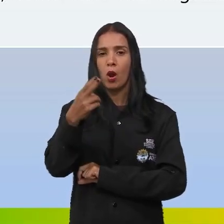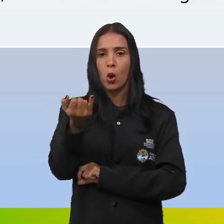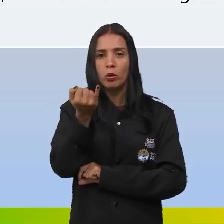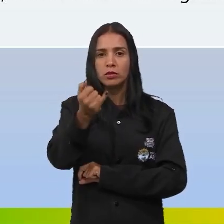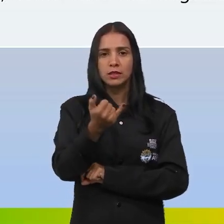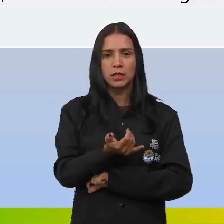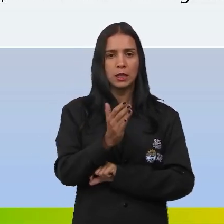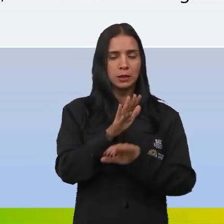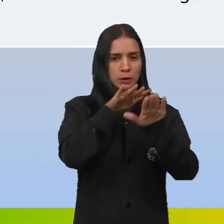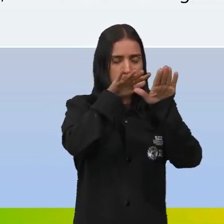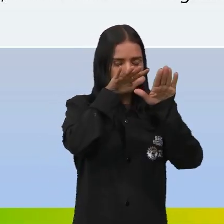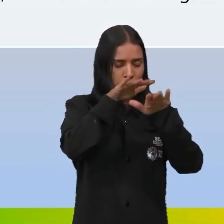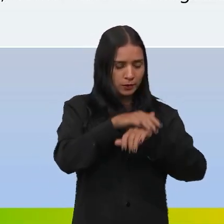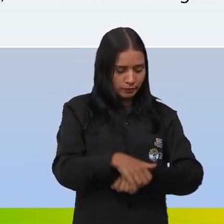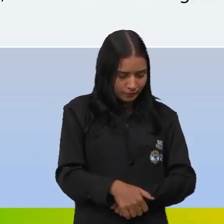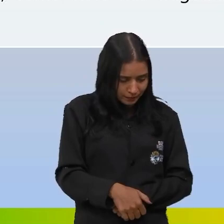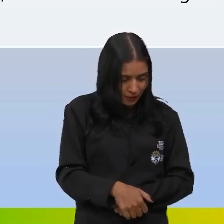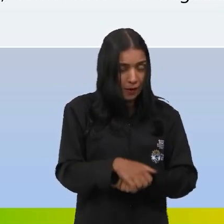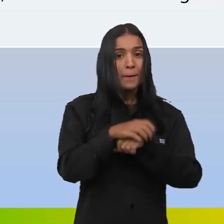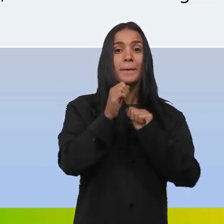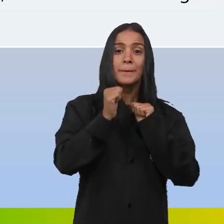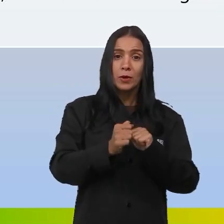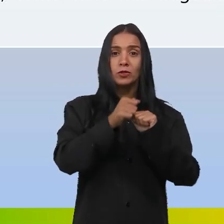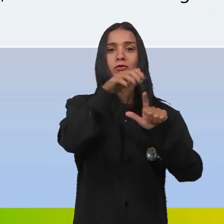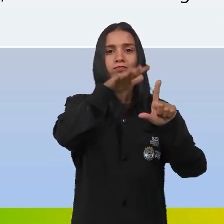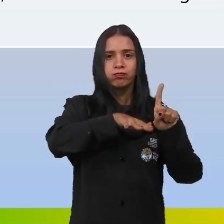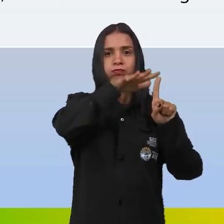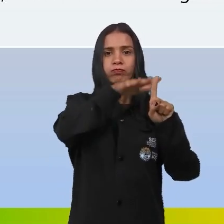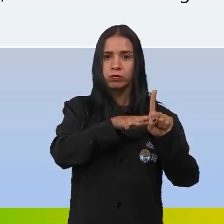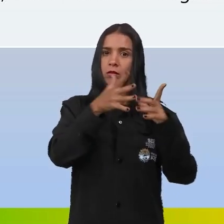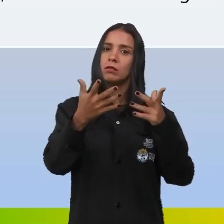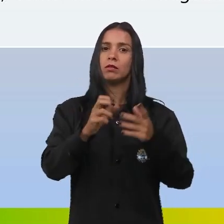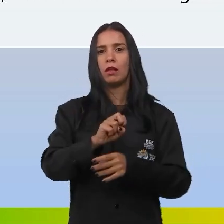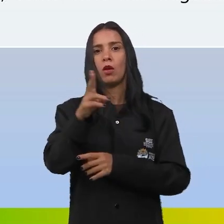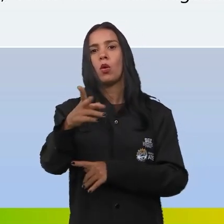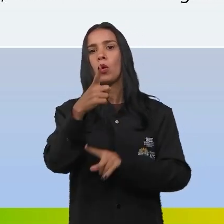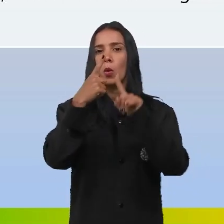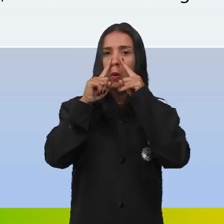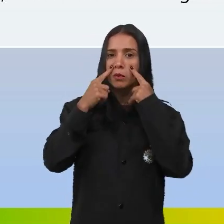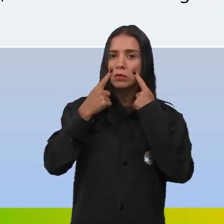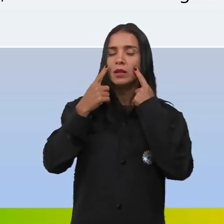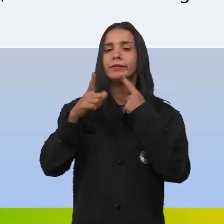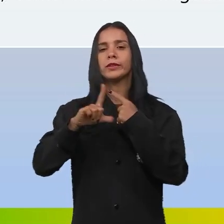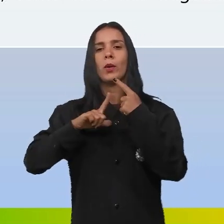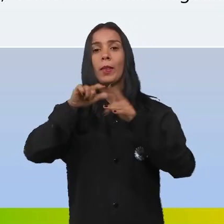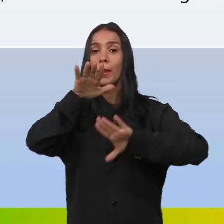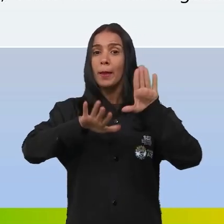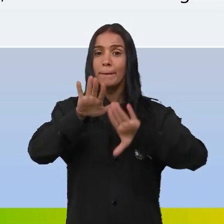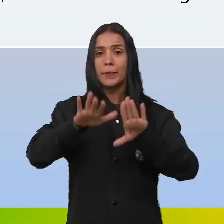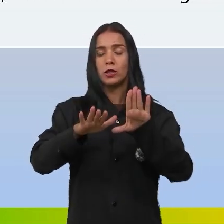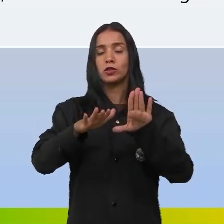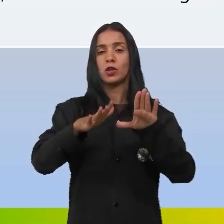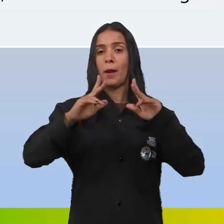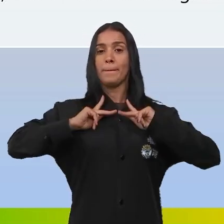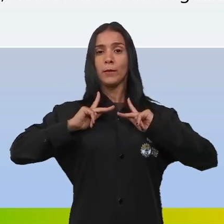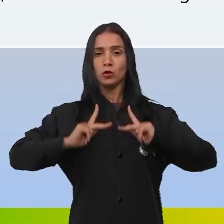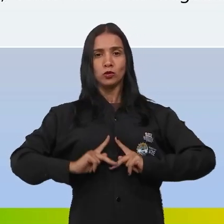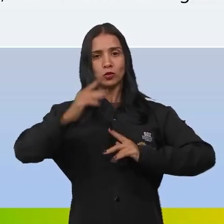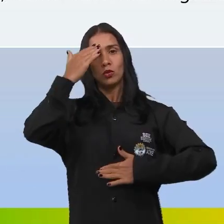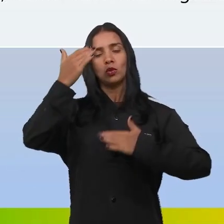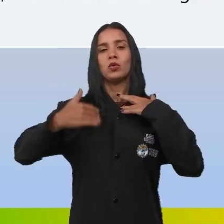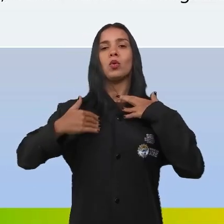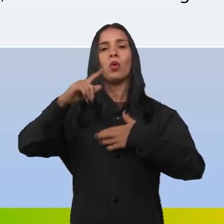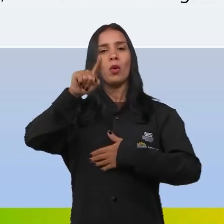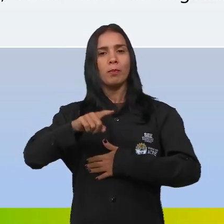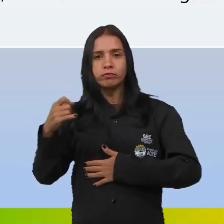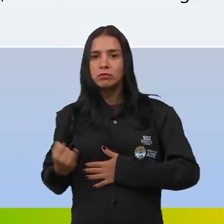pode evocar desespero, como vistos nas tragédias gregas. Então, durante toda a nossa aula,